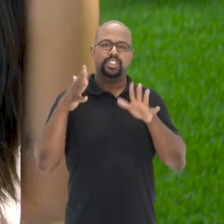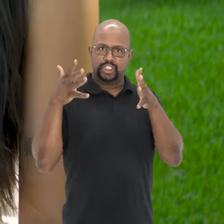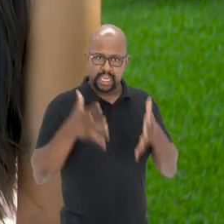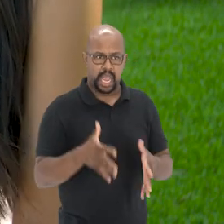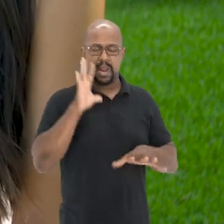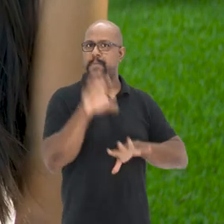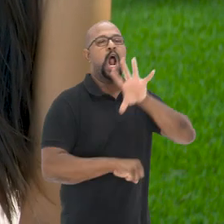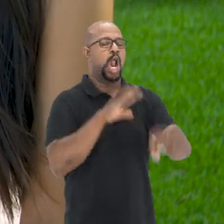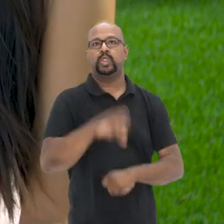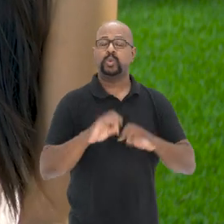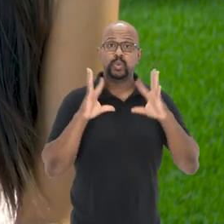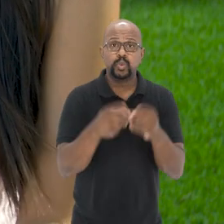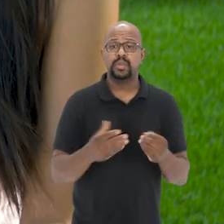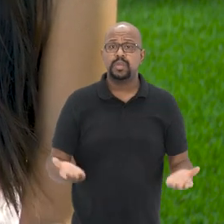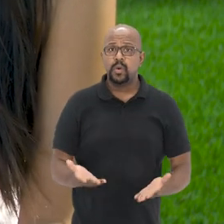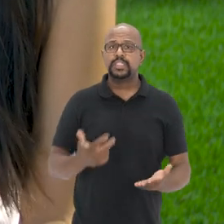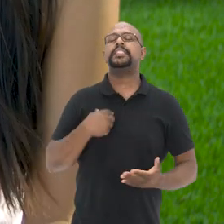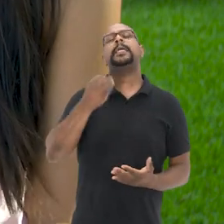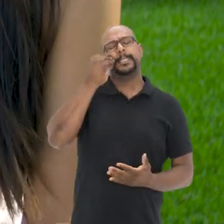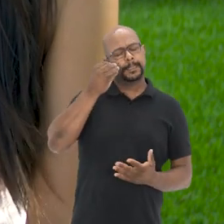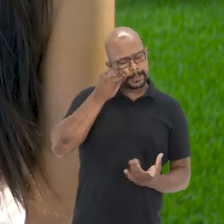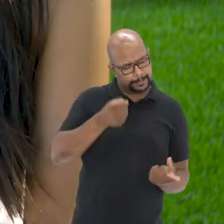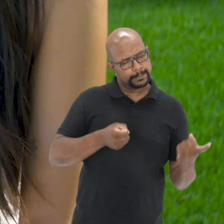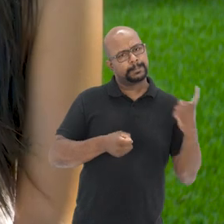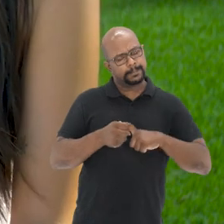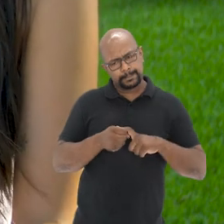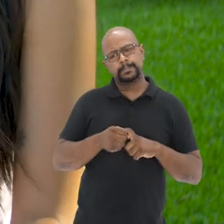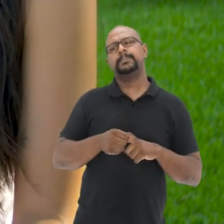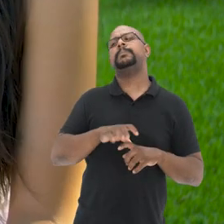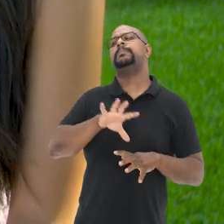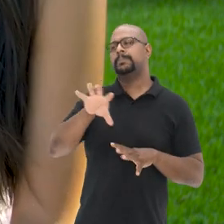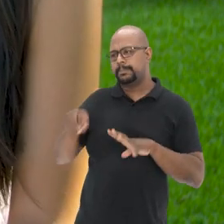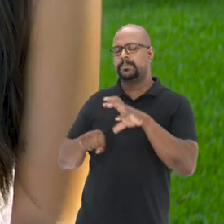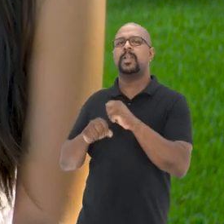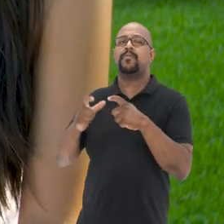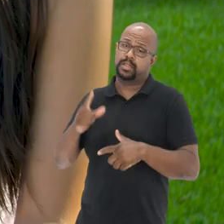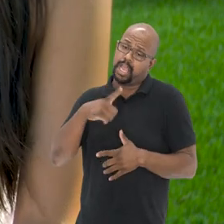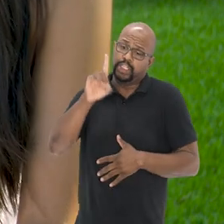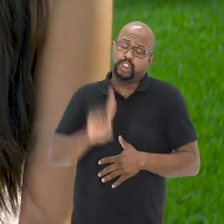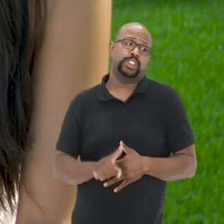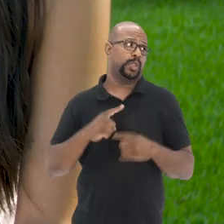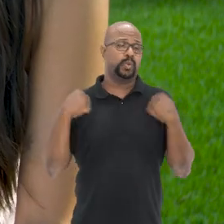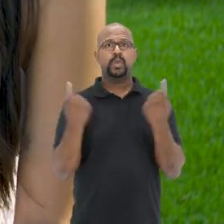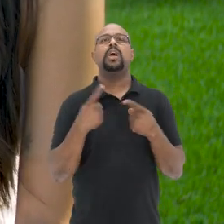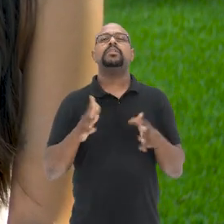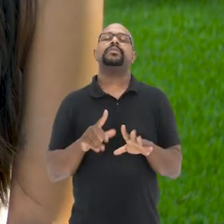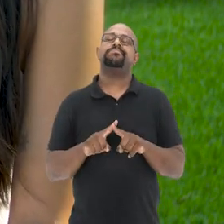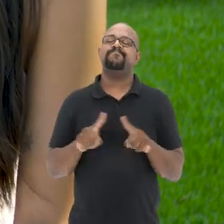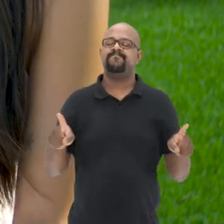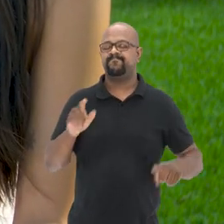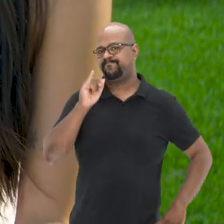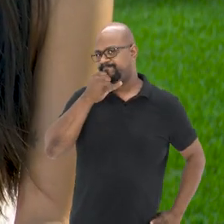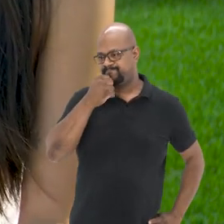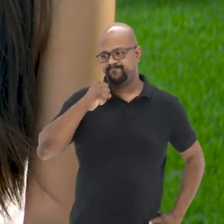nos tiraram tudo, né? E hoje em dia a gente está tentando retomar esse cenário que era de por direito nosso. Só